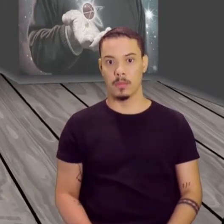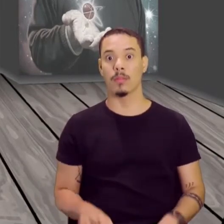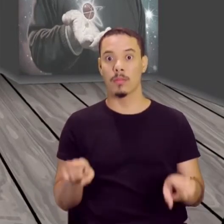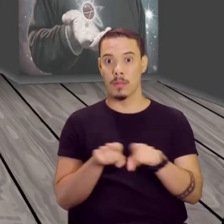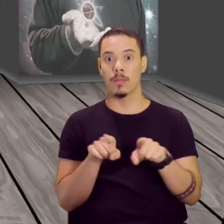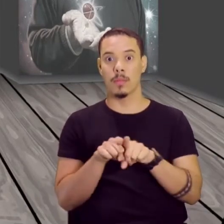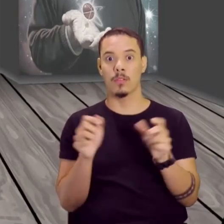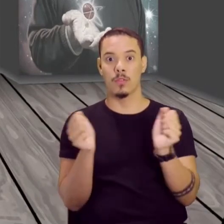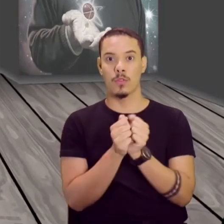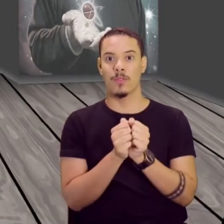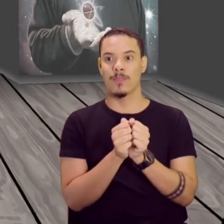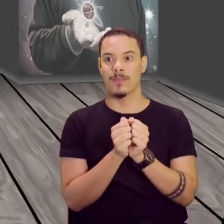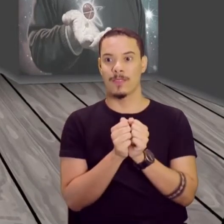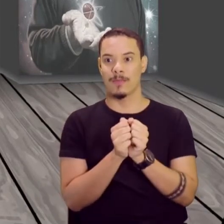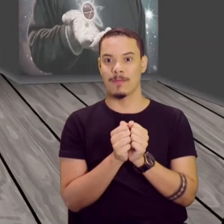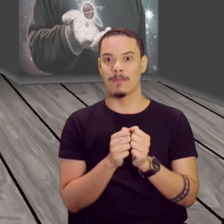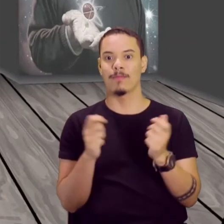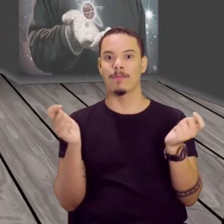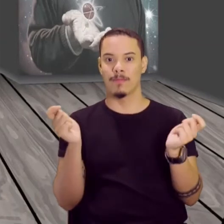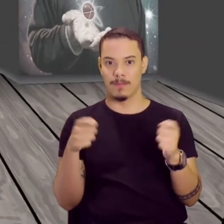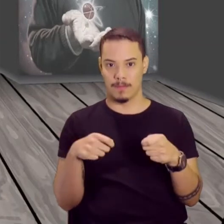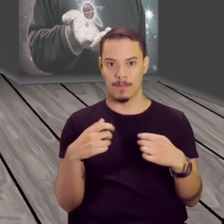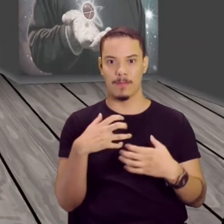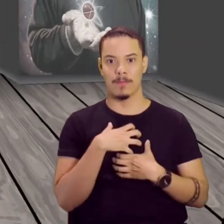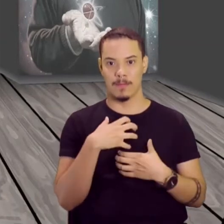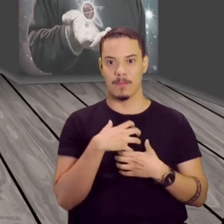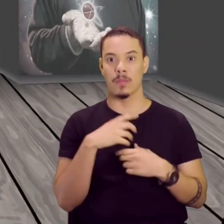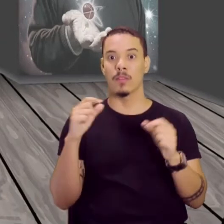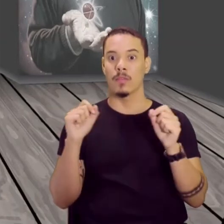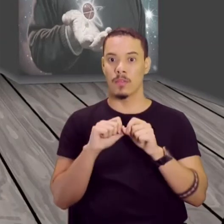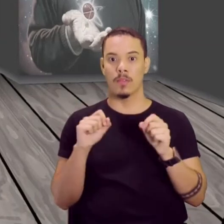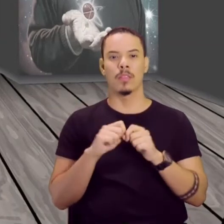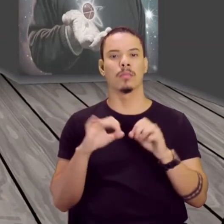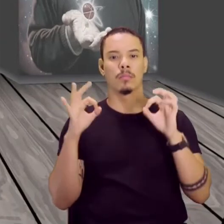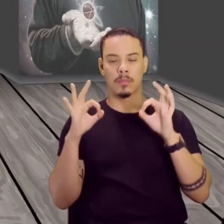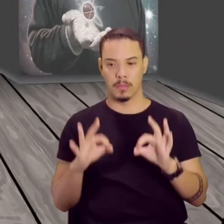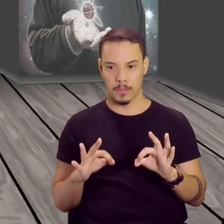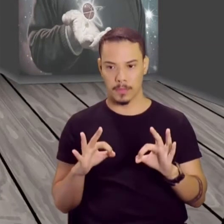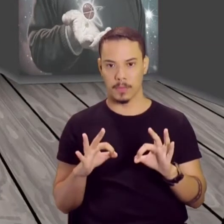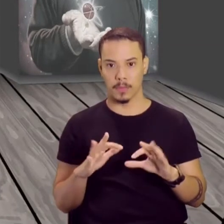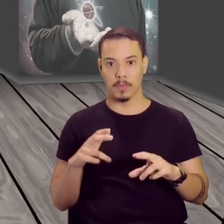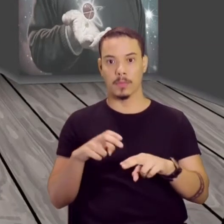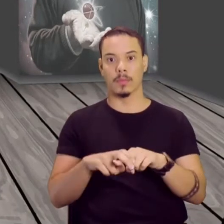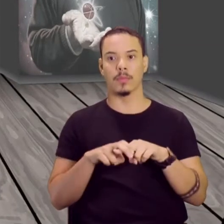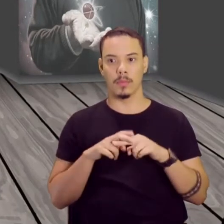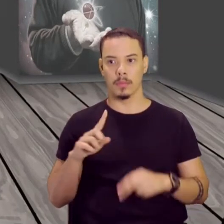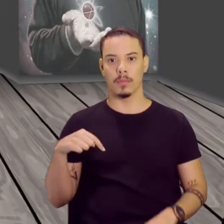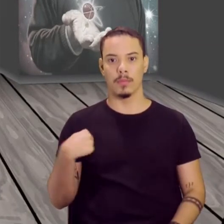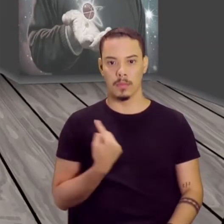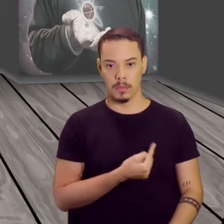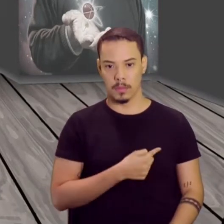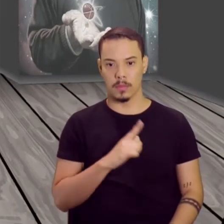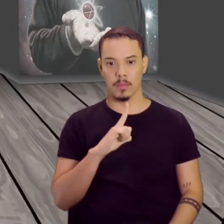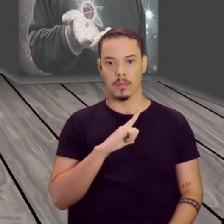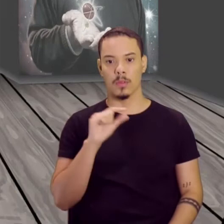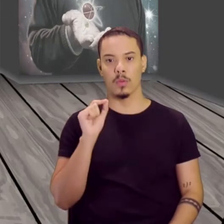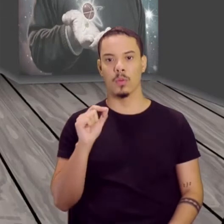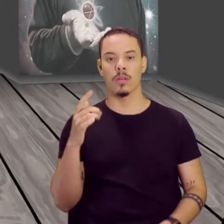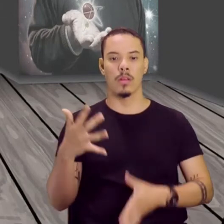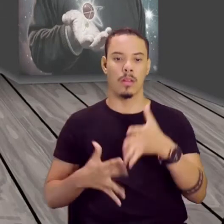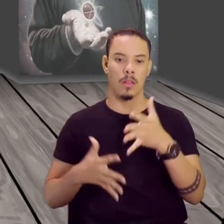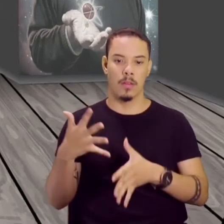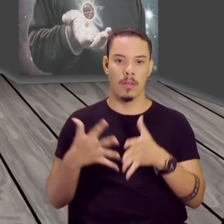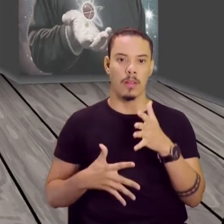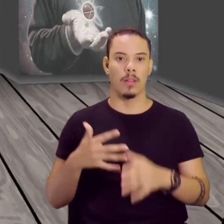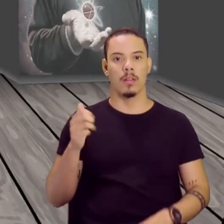Também, né? Dá pra trabalhar aí. Dá para fazer direitinho. Então, quando nós temos, né, pessoal, a questão da interferência do ar, a